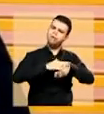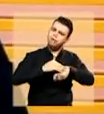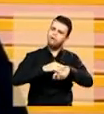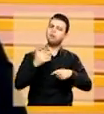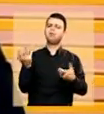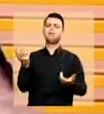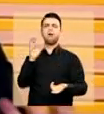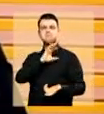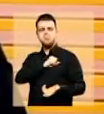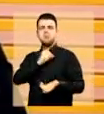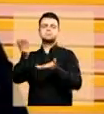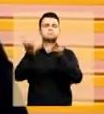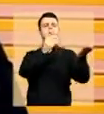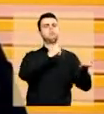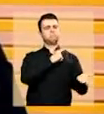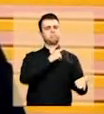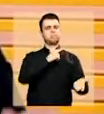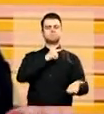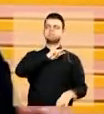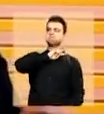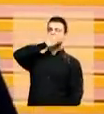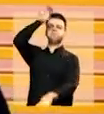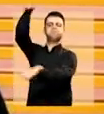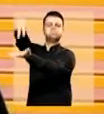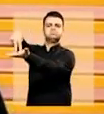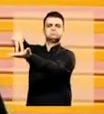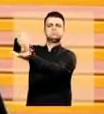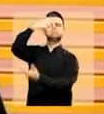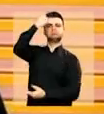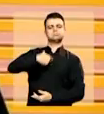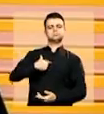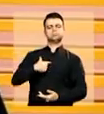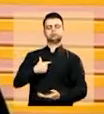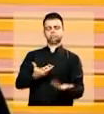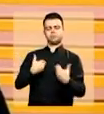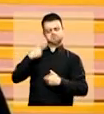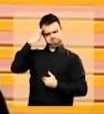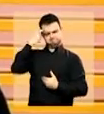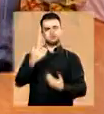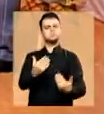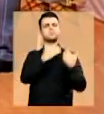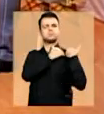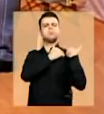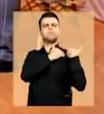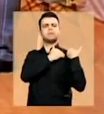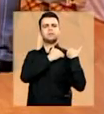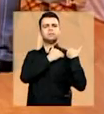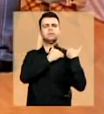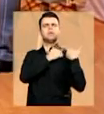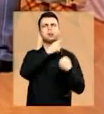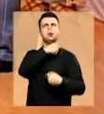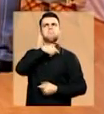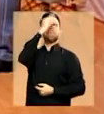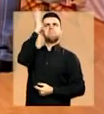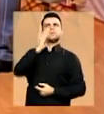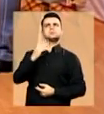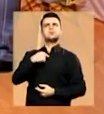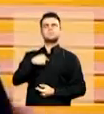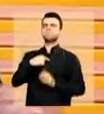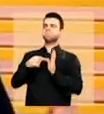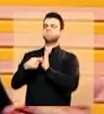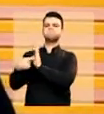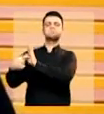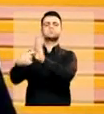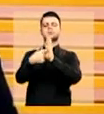nossa propaganda também, que eu acho que o jovem tem que ir com essa responsabilidade, né? De honrar o nosso país e de